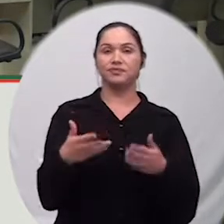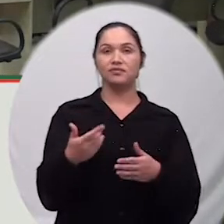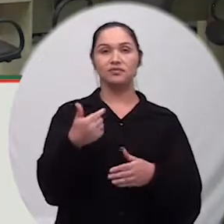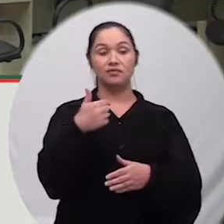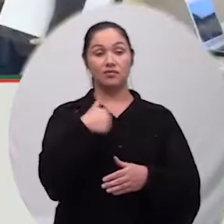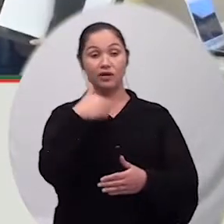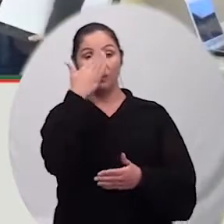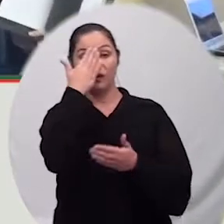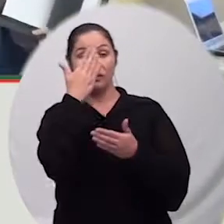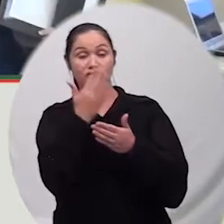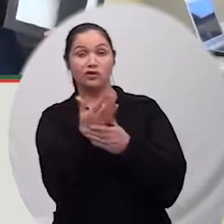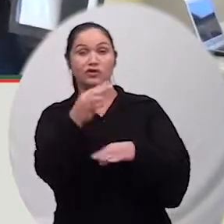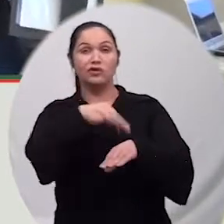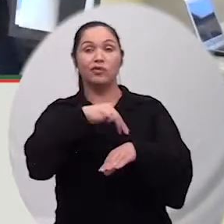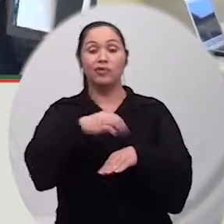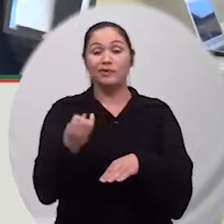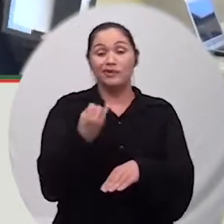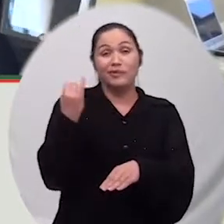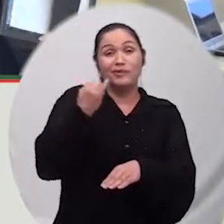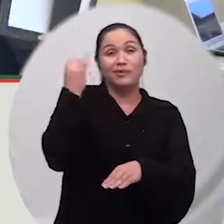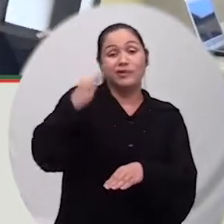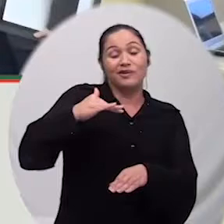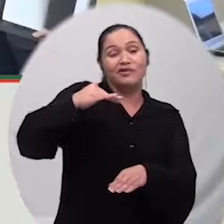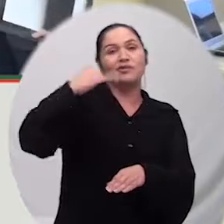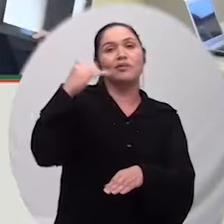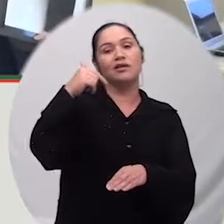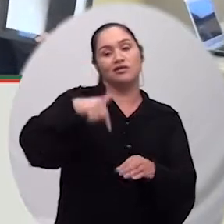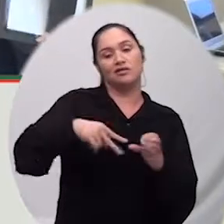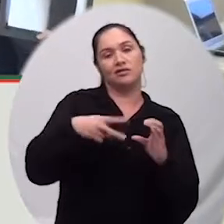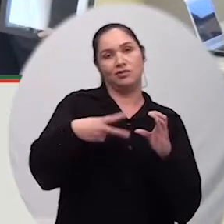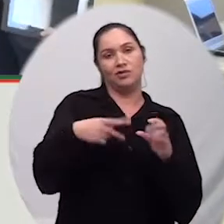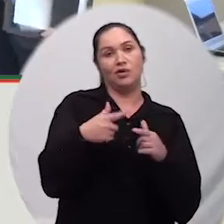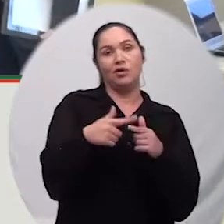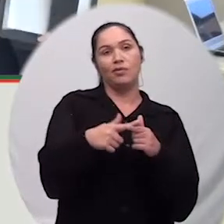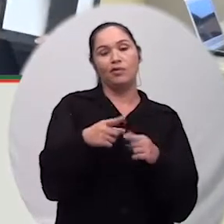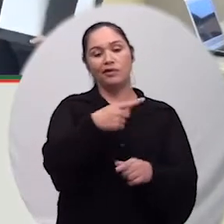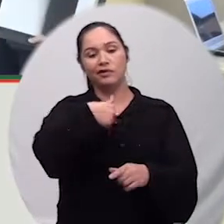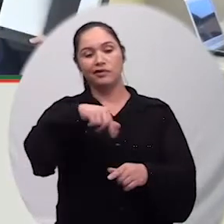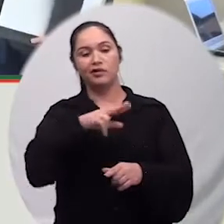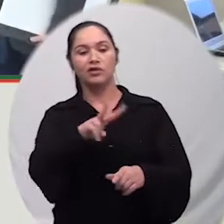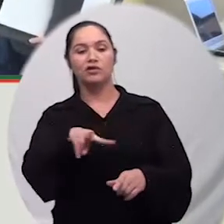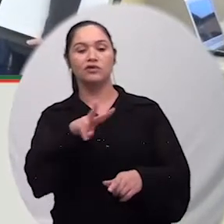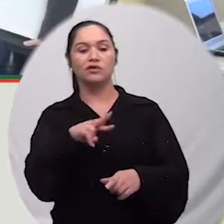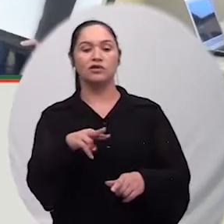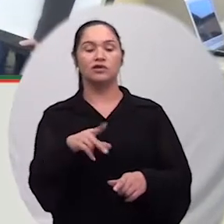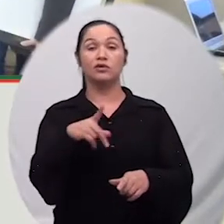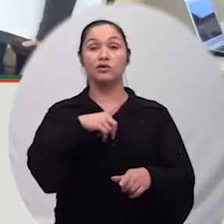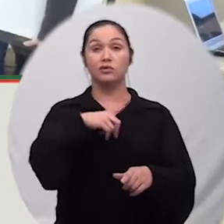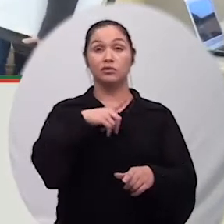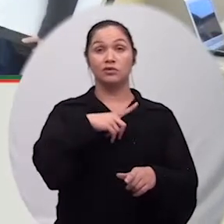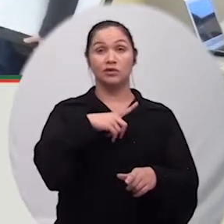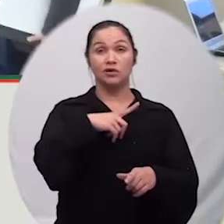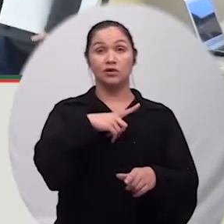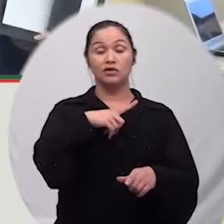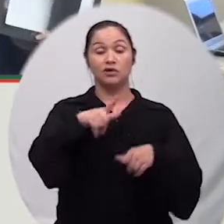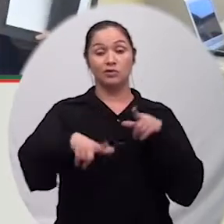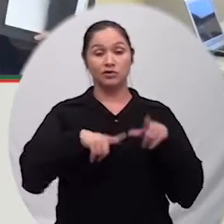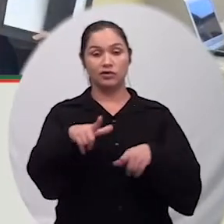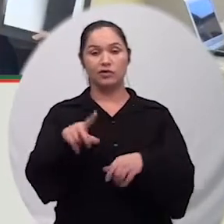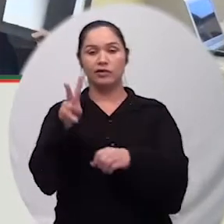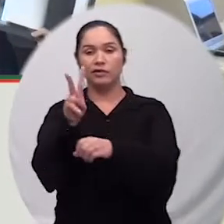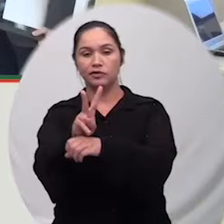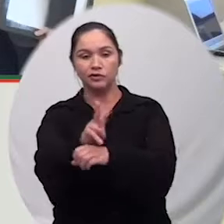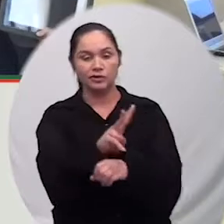de Vereadores de Criciúma, porque além da função de legislar, fiscalizar, nós também representamos a sociedade